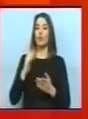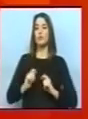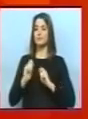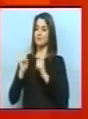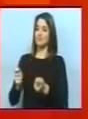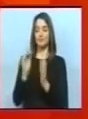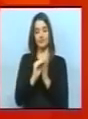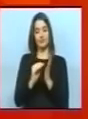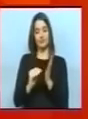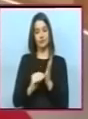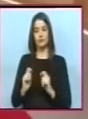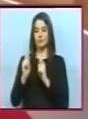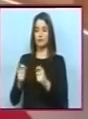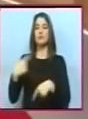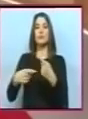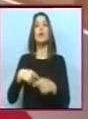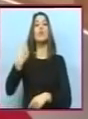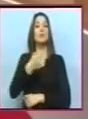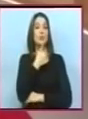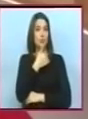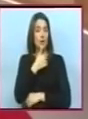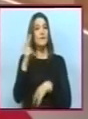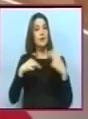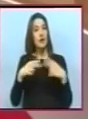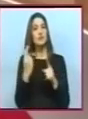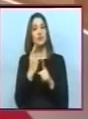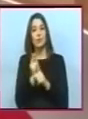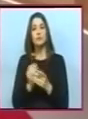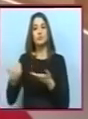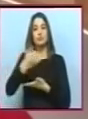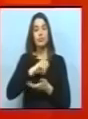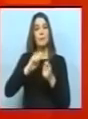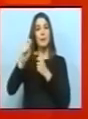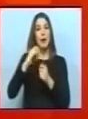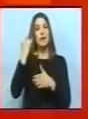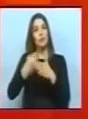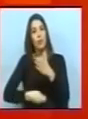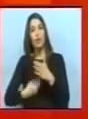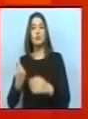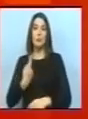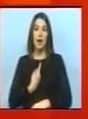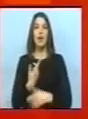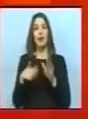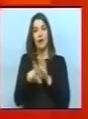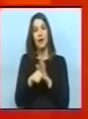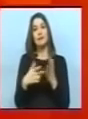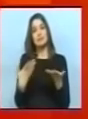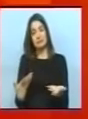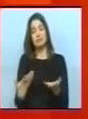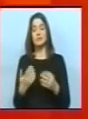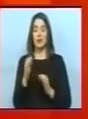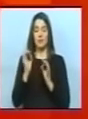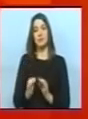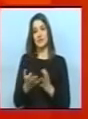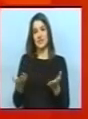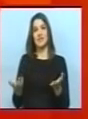do testamento, depois tem que haver um seguimento do ponto de vista da tributação e daquilo que tudo envolve em termos de obrigações que têm mais a ver com fiscalidade.